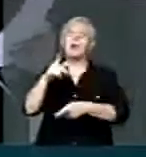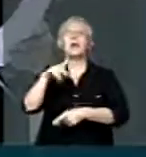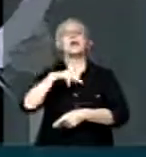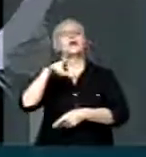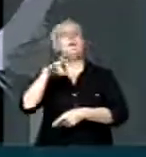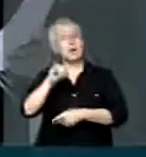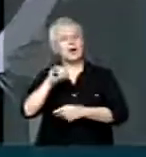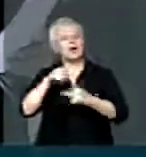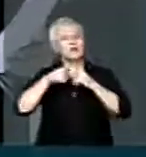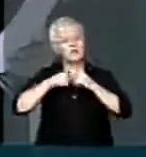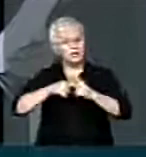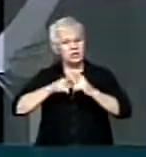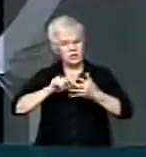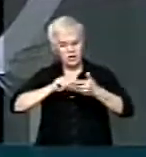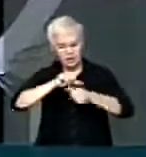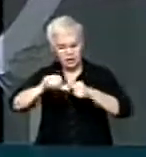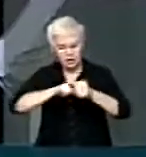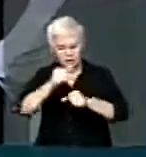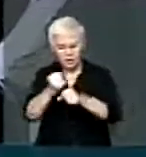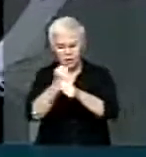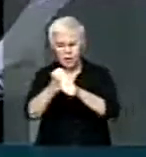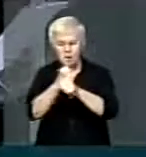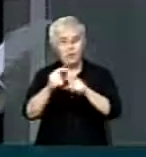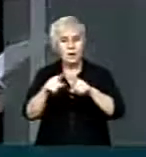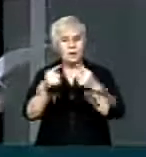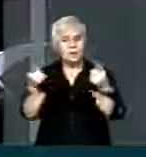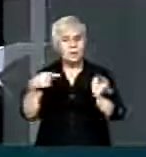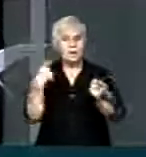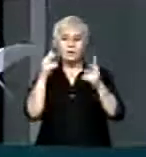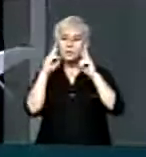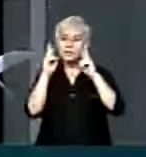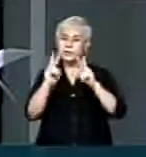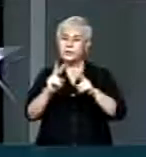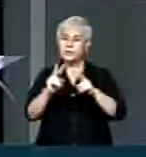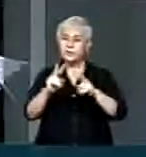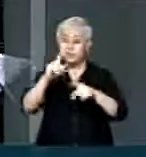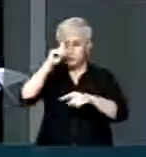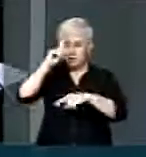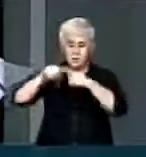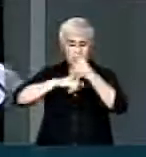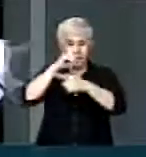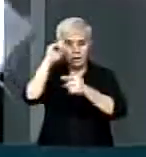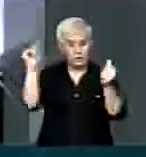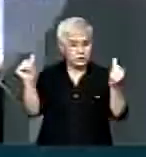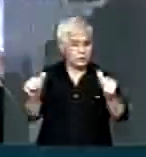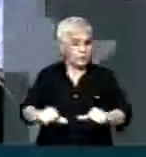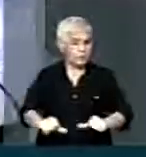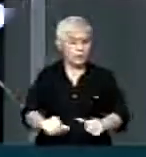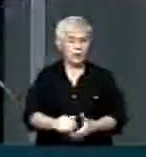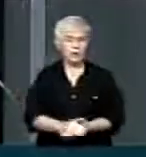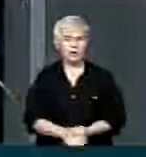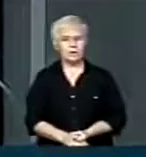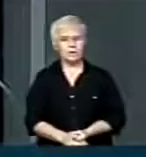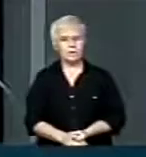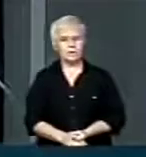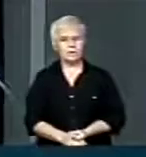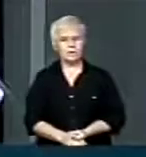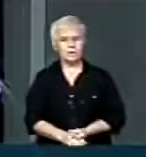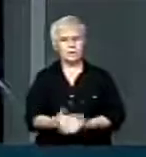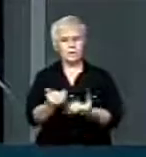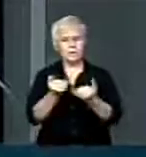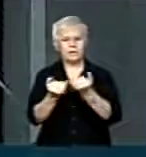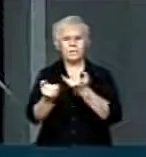reforma, mas estamos aí vendo as situações cada dia mais difíceis. Parece que o